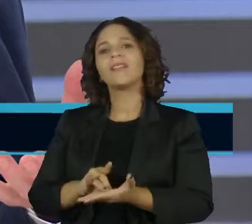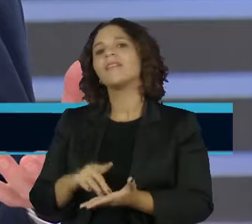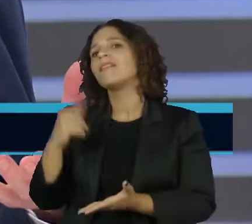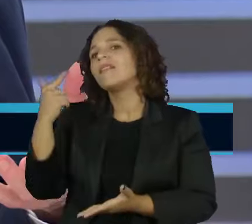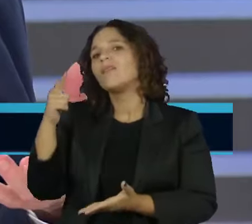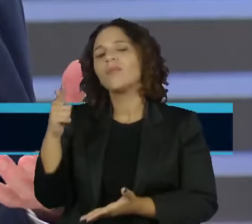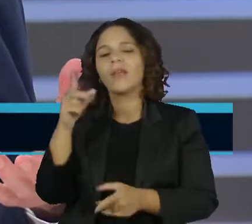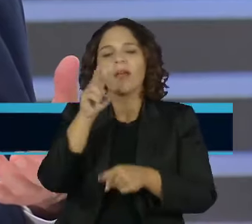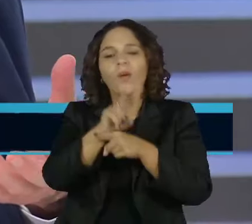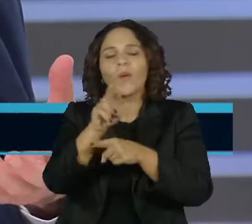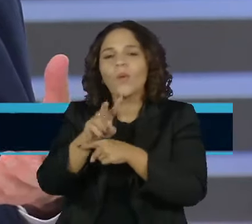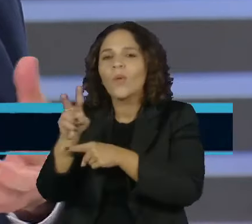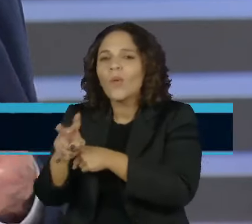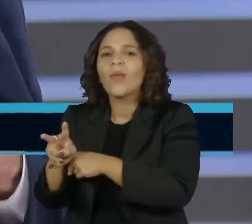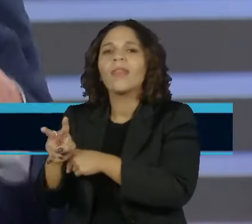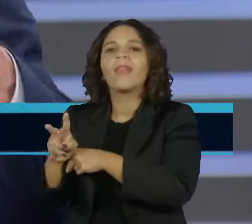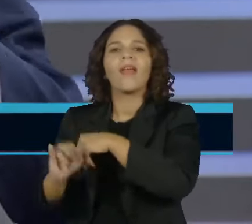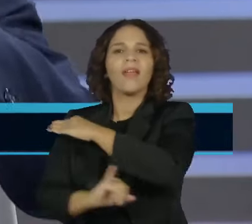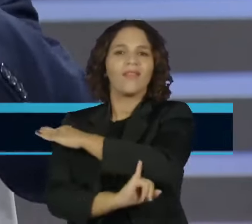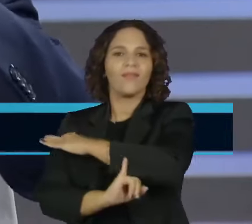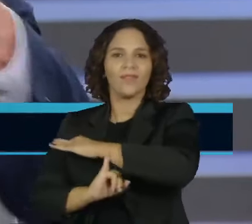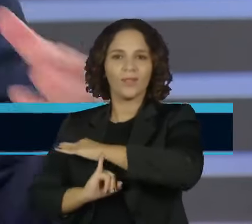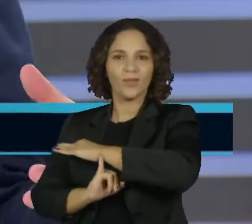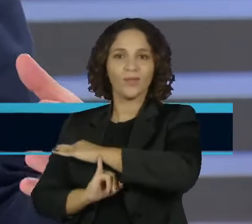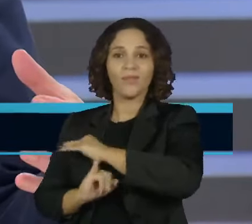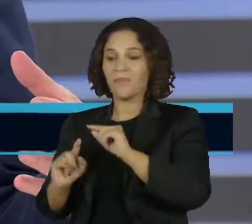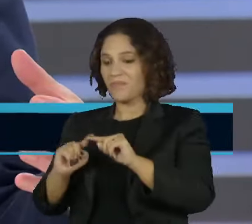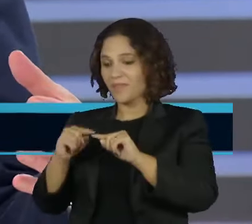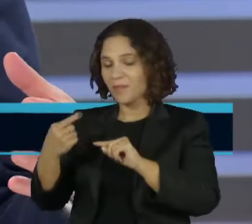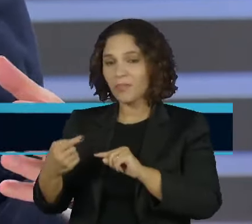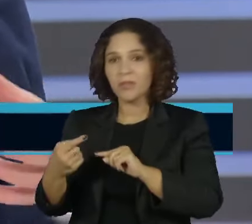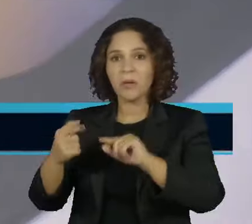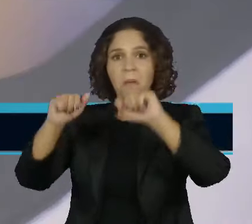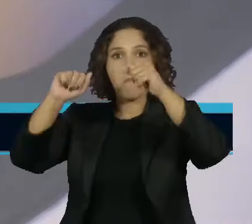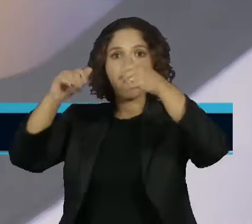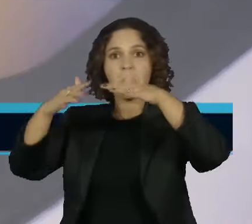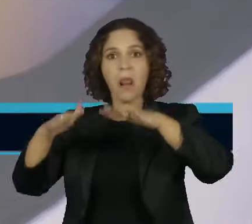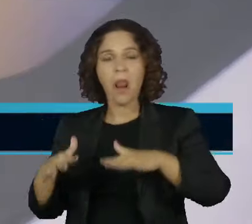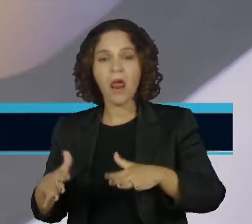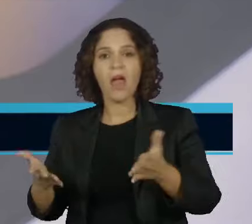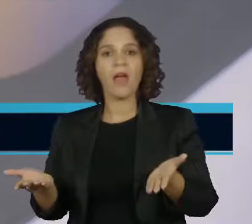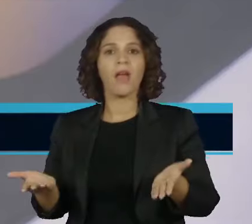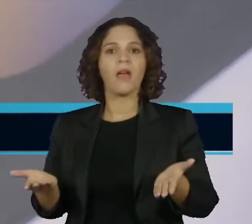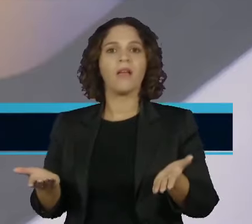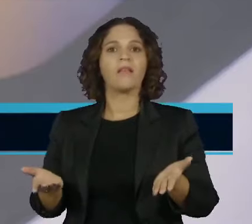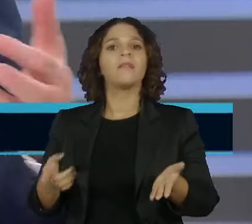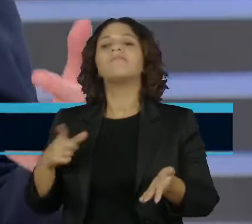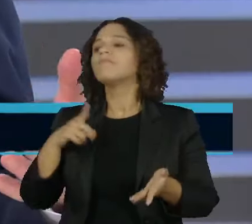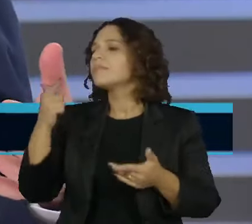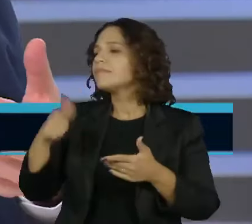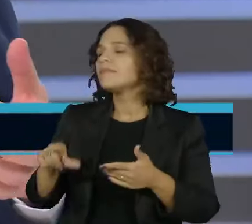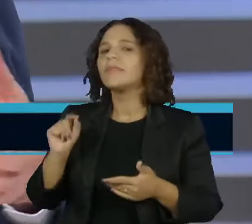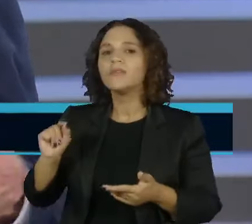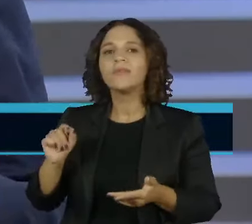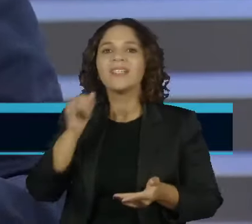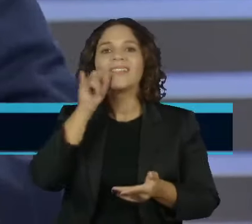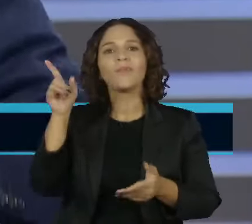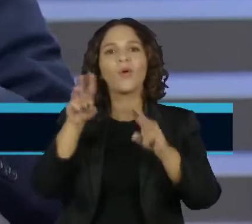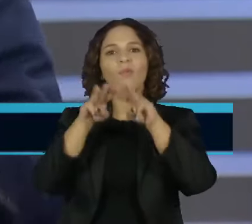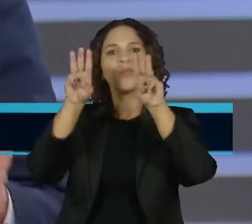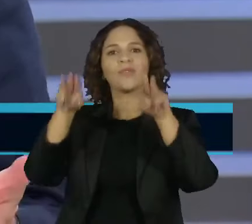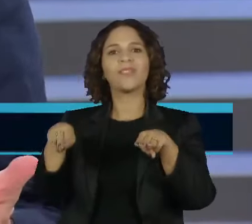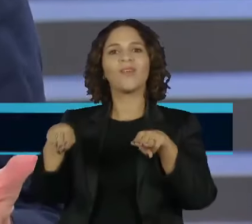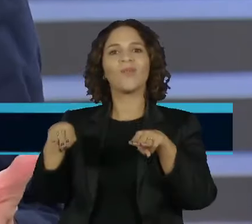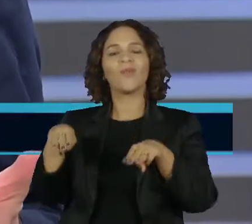de infraestrutura. E até depois, rui. E não é só infraestrutura, é o caso do Museu Nacional, quer dizer,